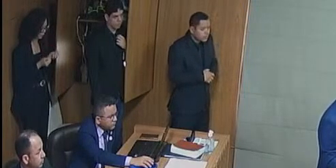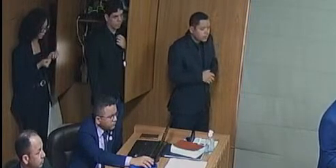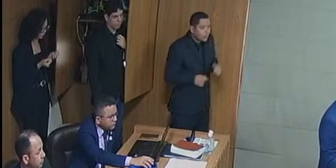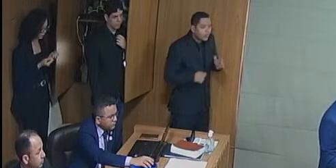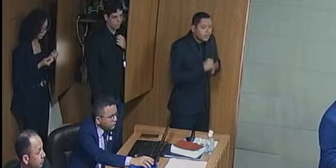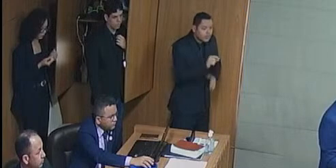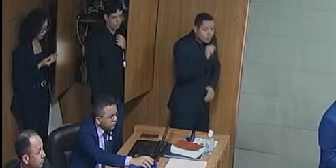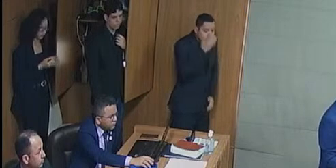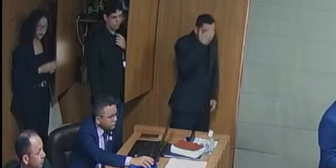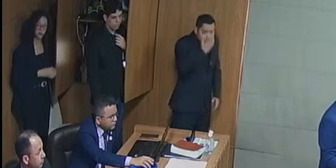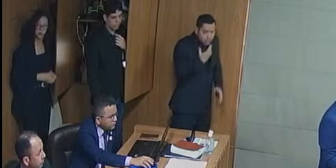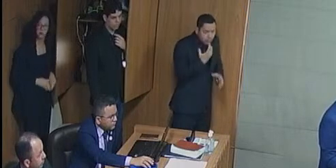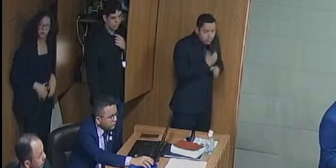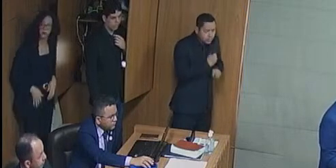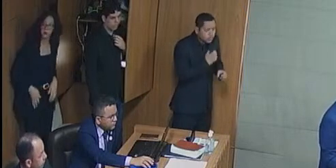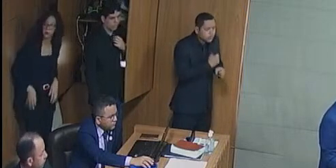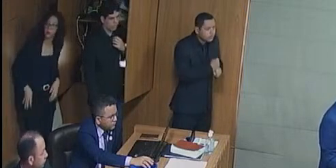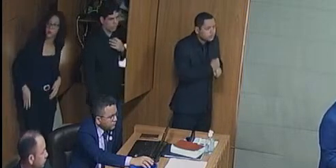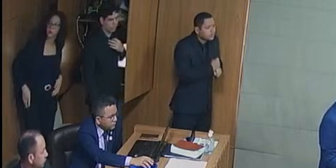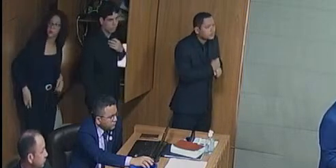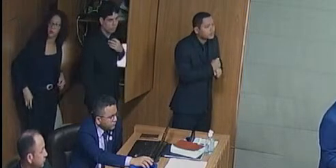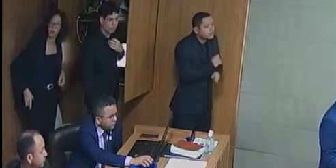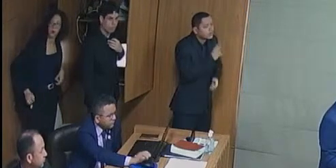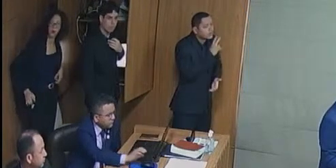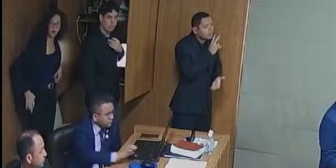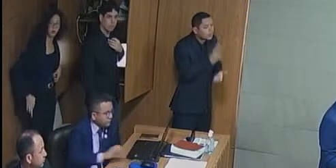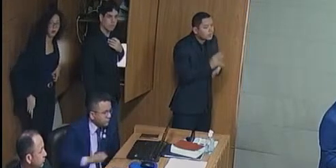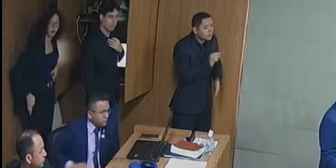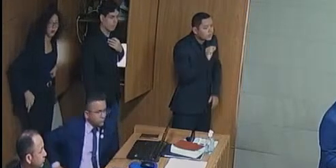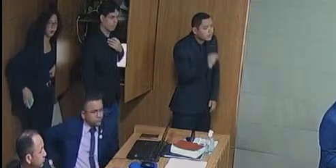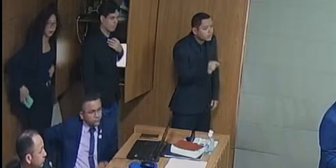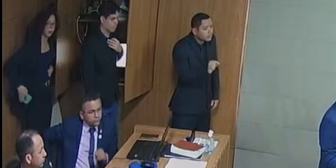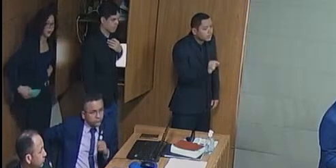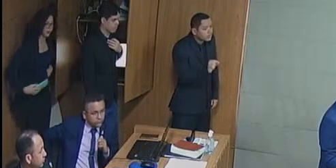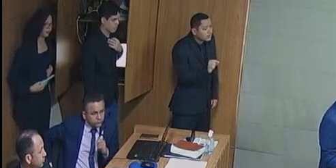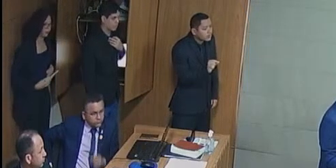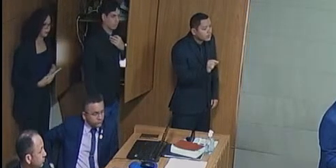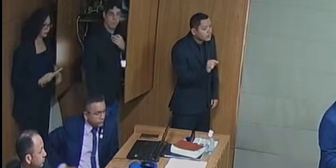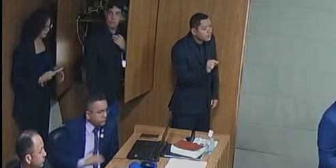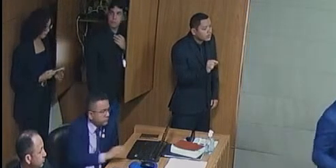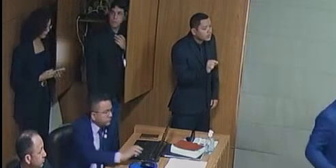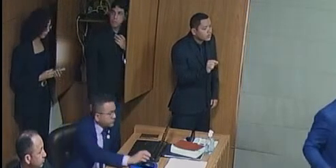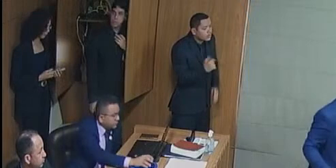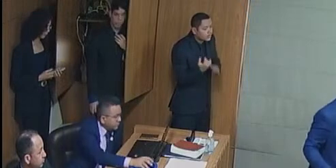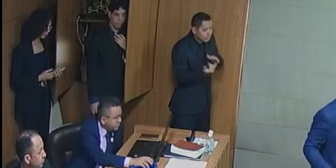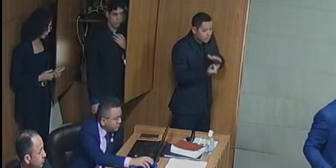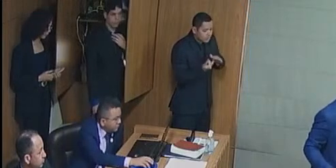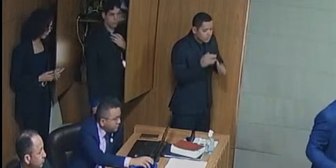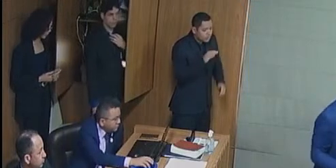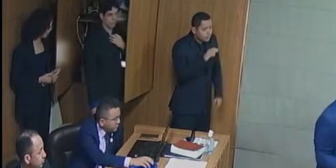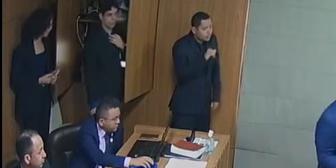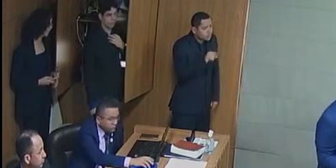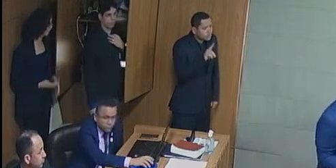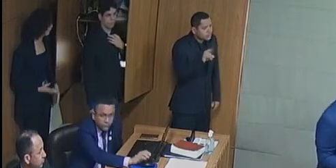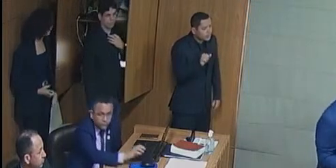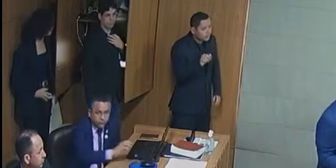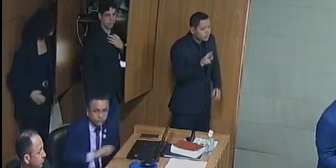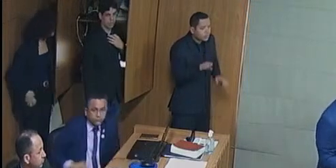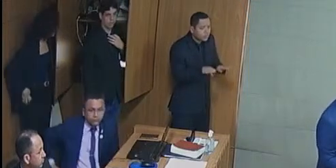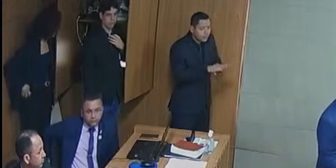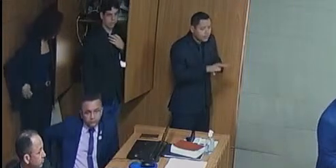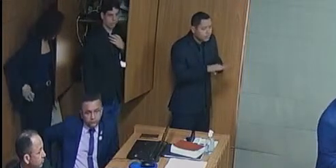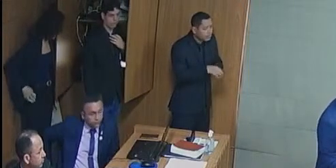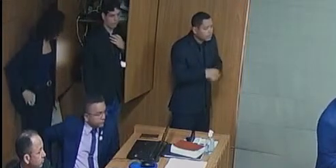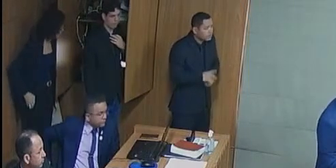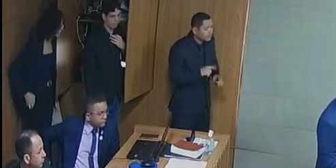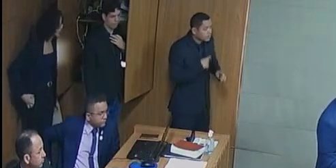prestações de conta do da entidade força do amor mais uma